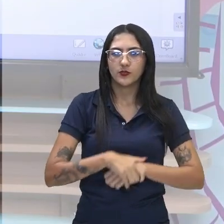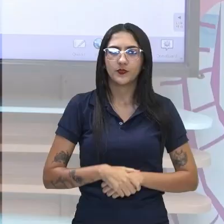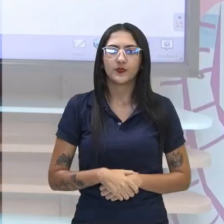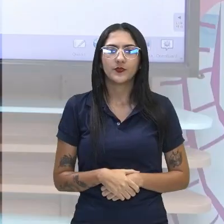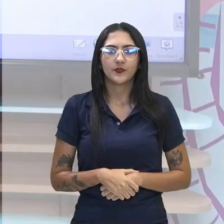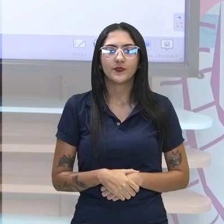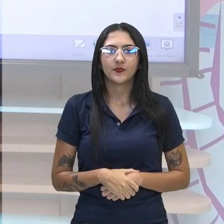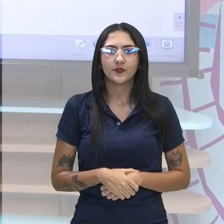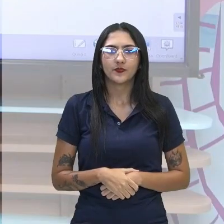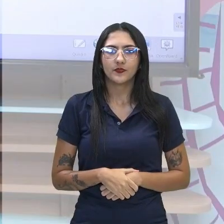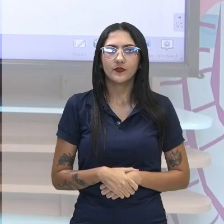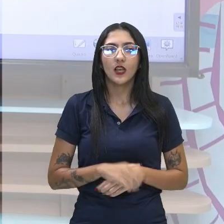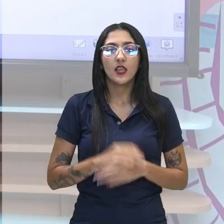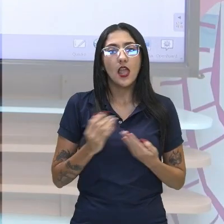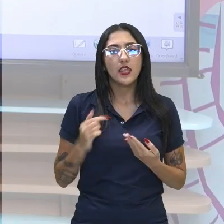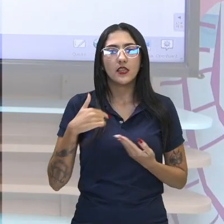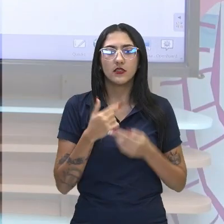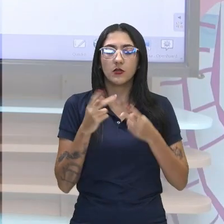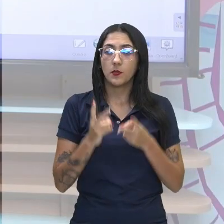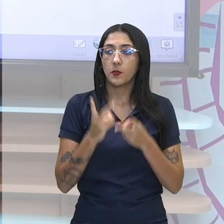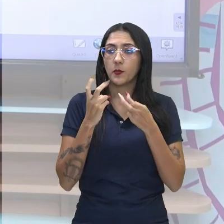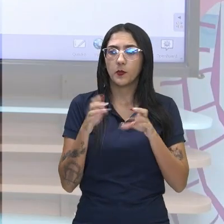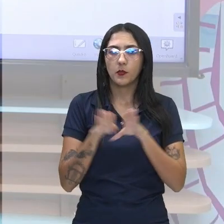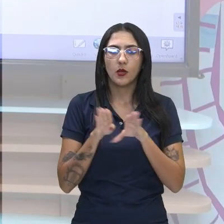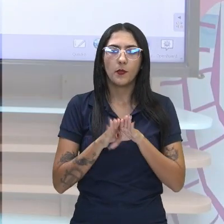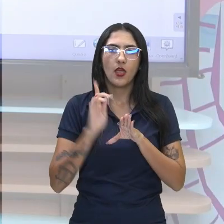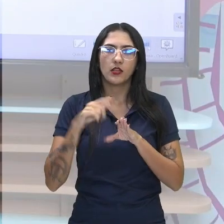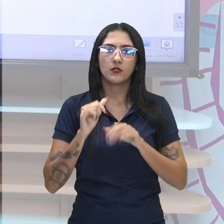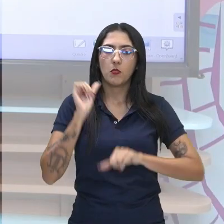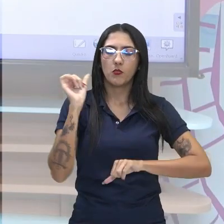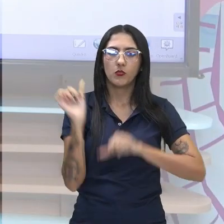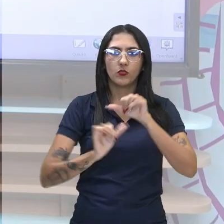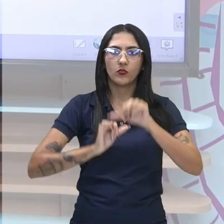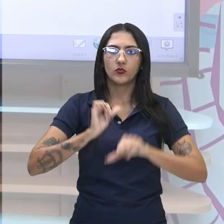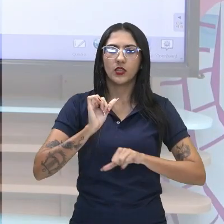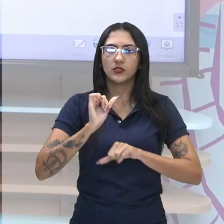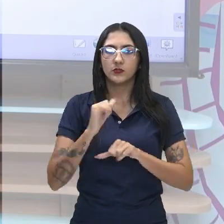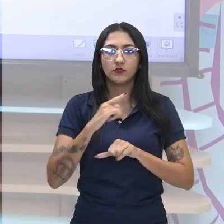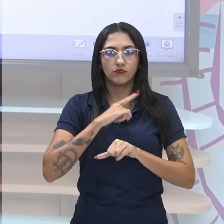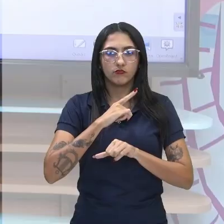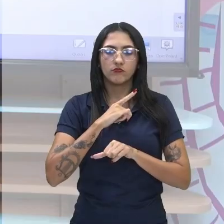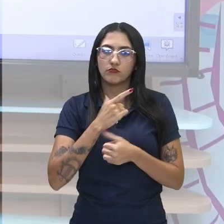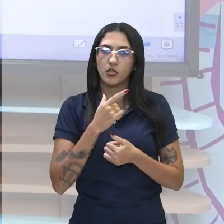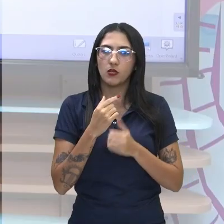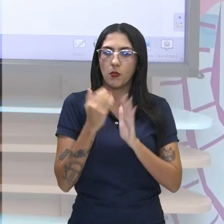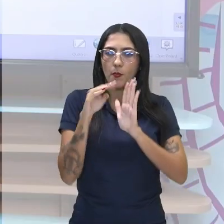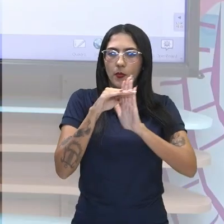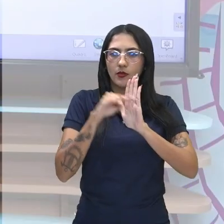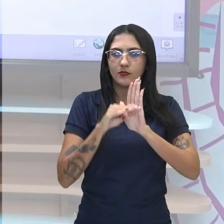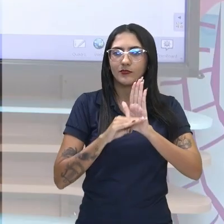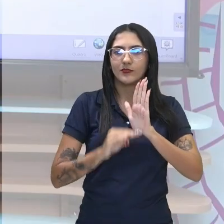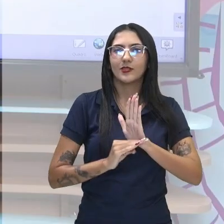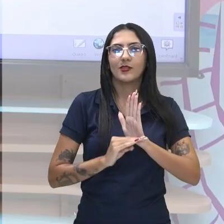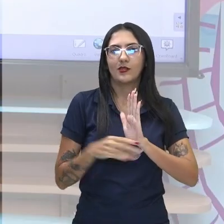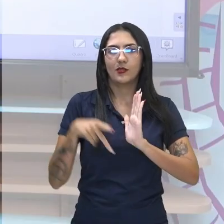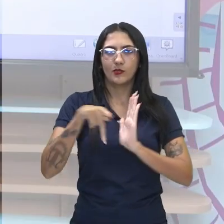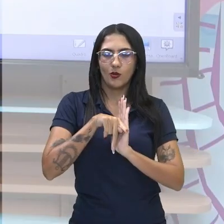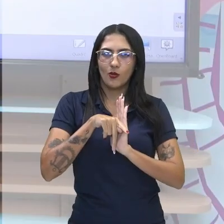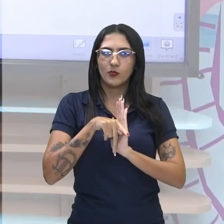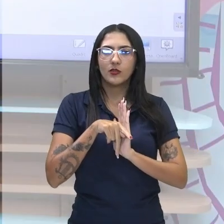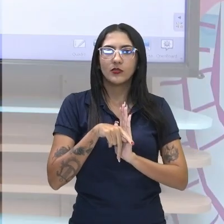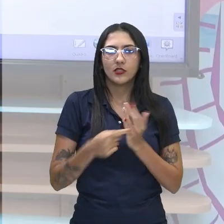noite. E aí nós vamos observar essas mudanças que foram convencionadas aí nos fusos horários